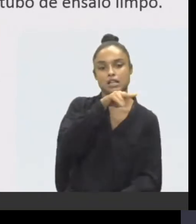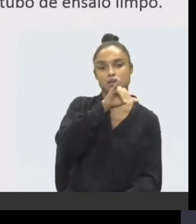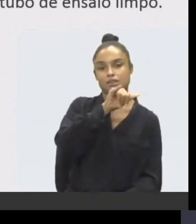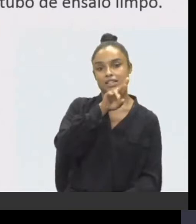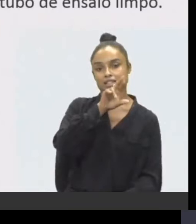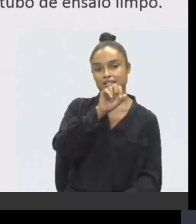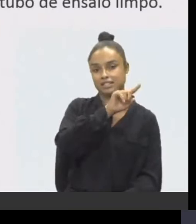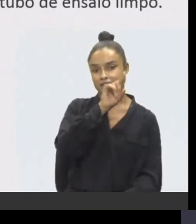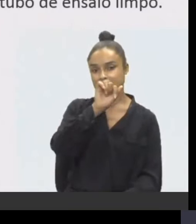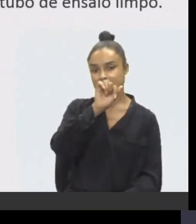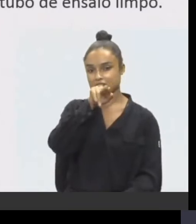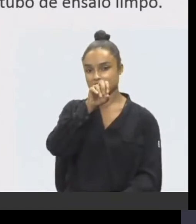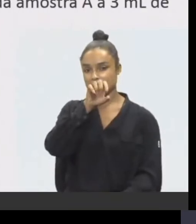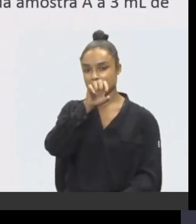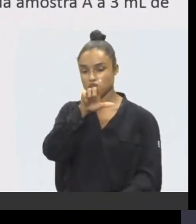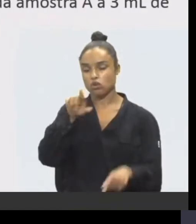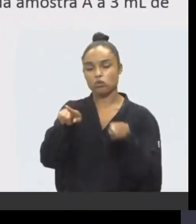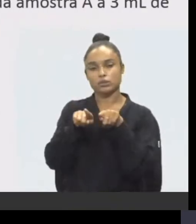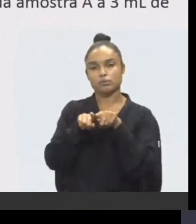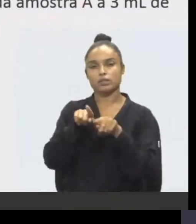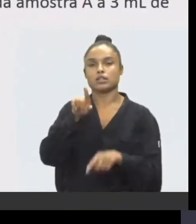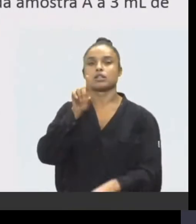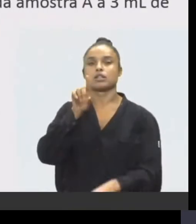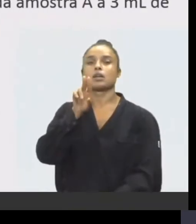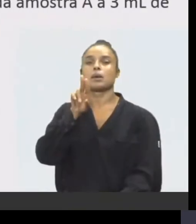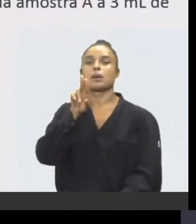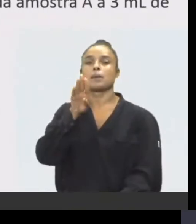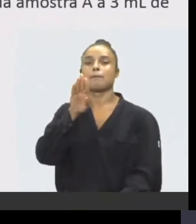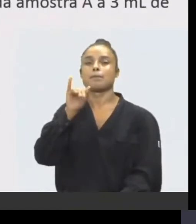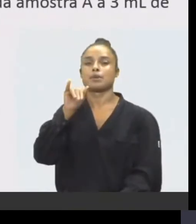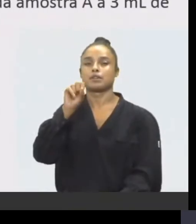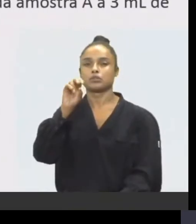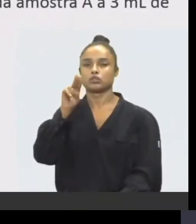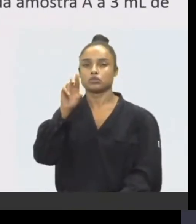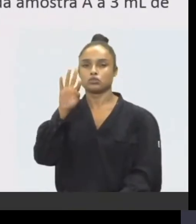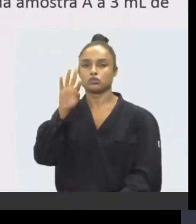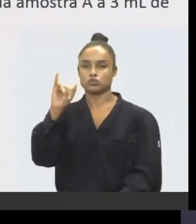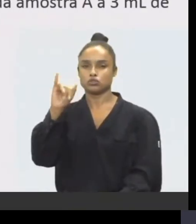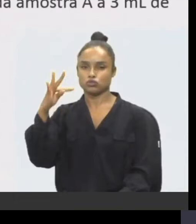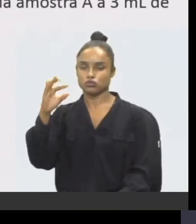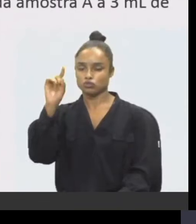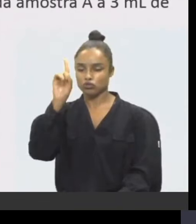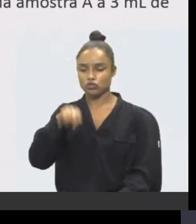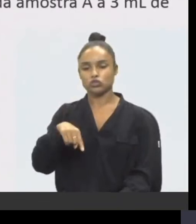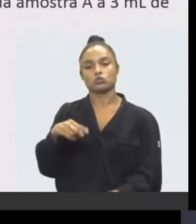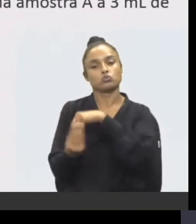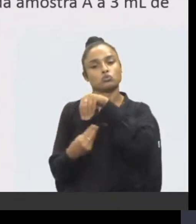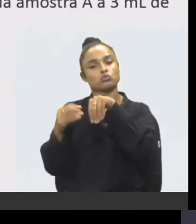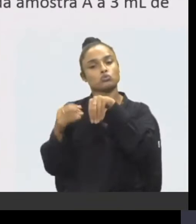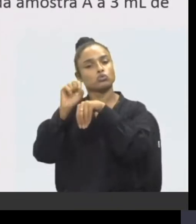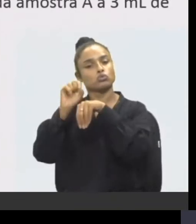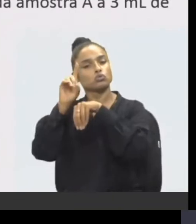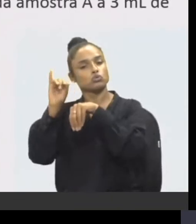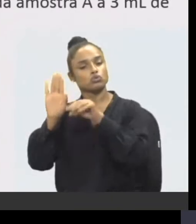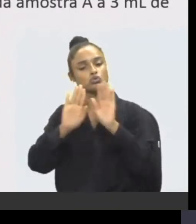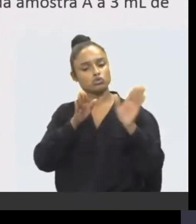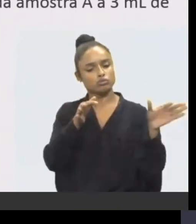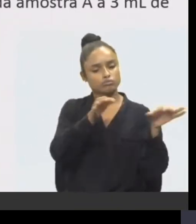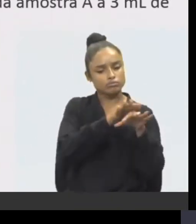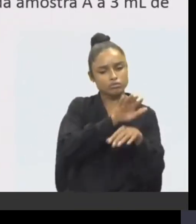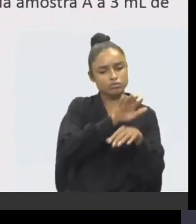Após a realização desse teste, nós temos o teste com o bisulfito de sódio. Nós ainda temos